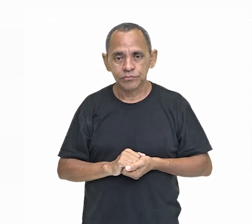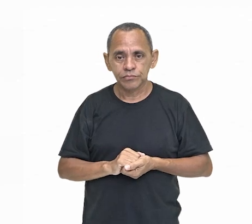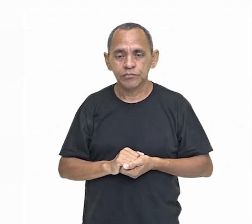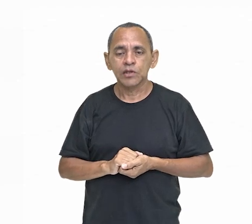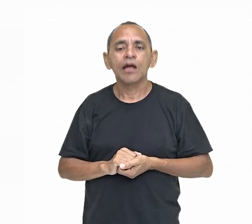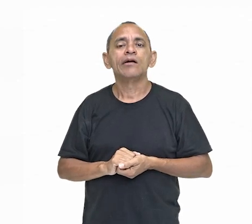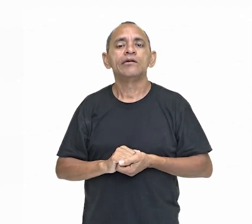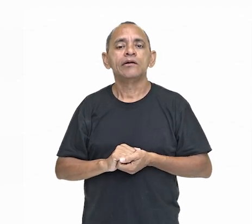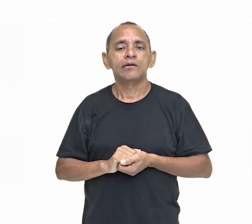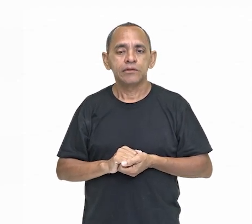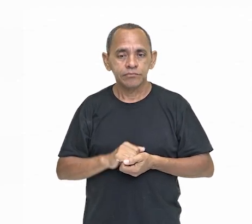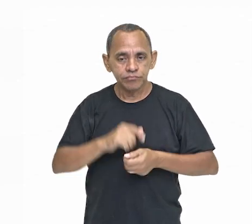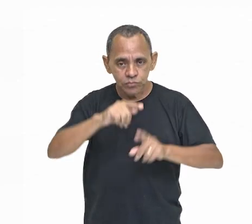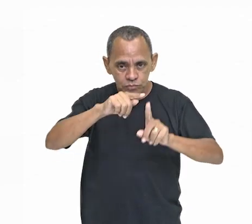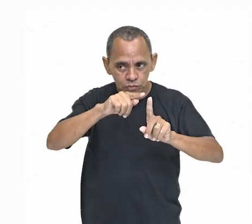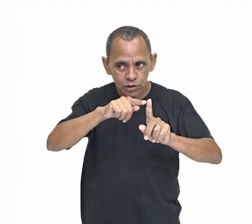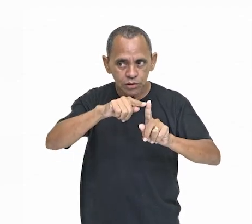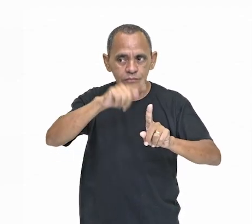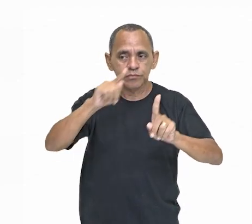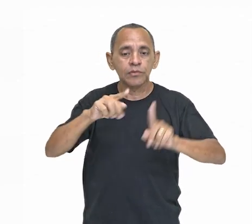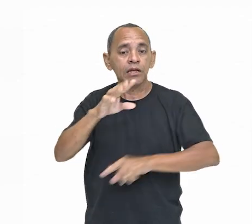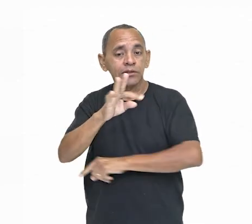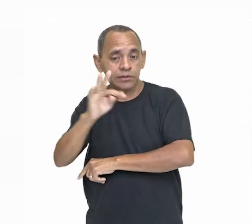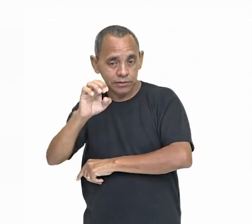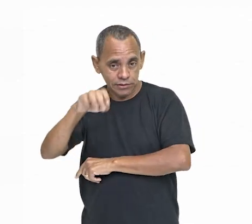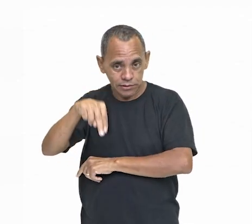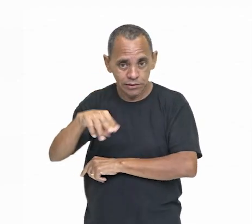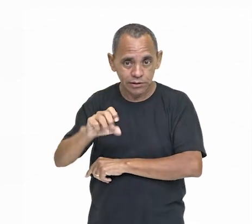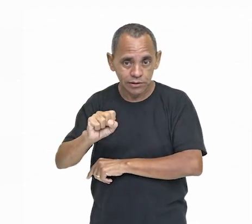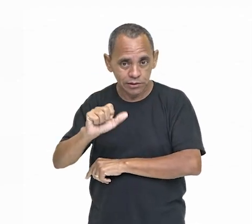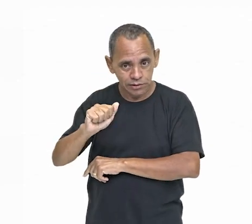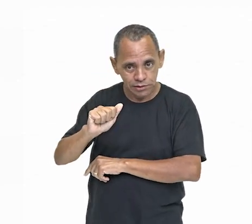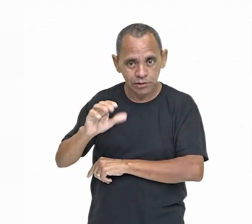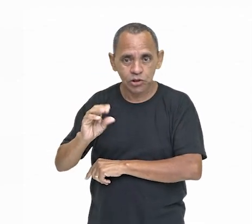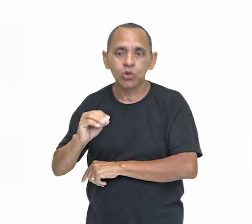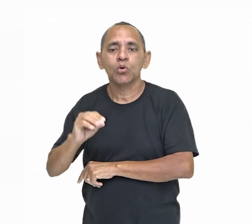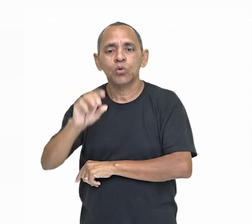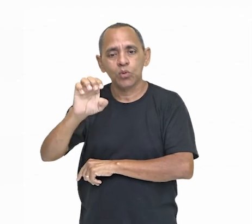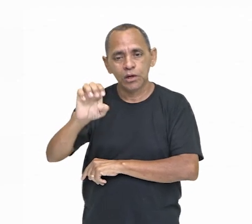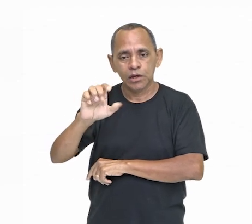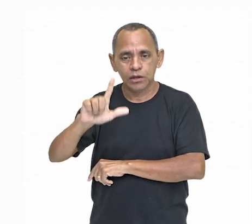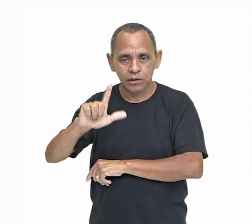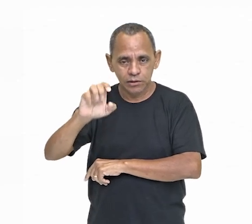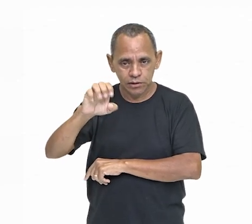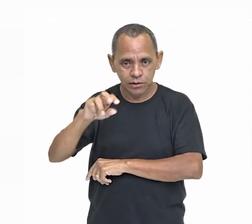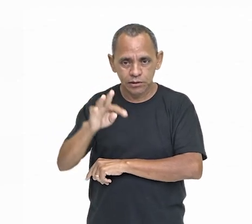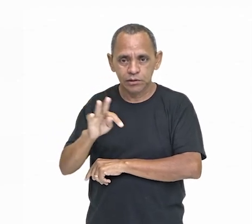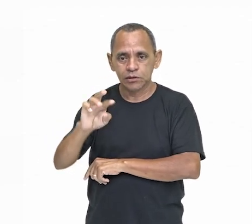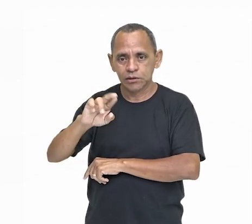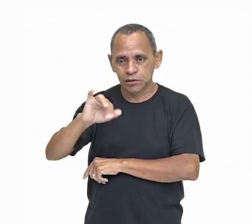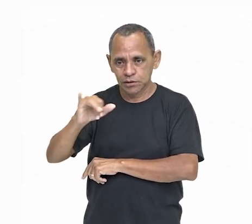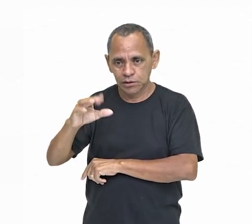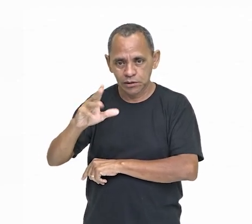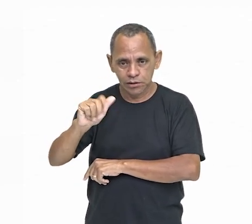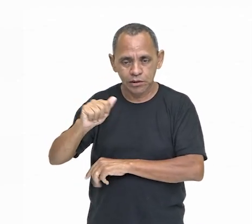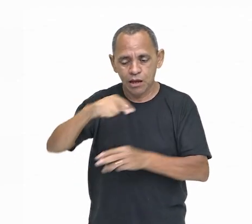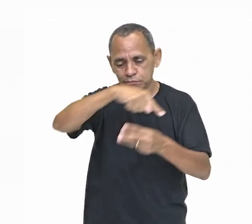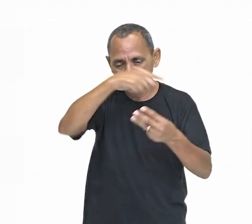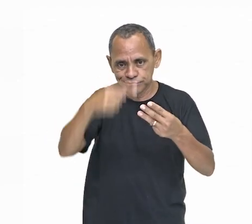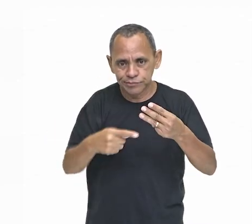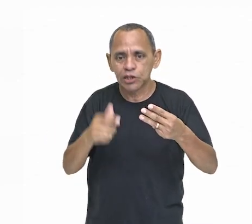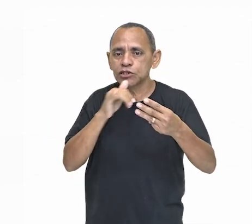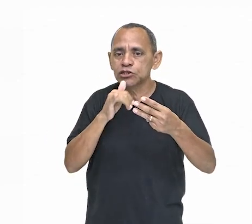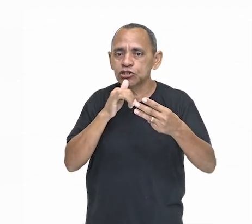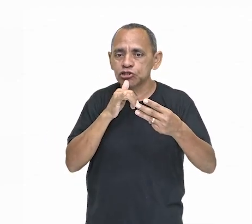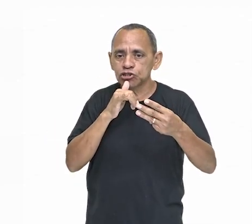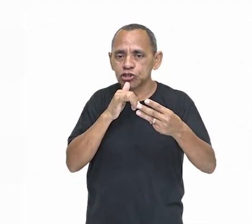tensão elétrica, corrente, todos eles. Então, os amperímetros, voltímetros e multímetros são exemplos